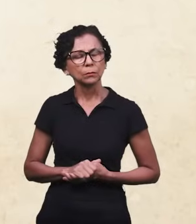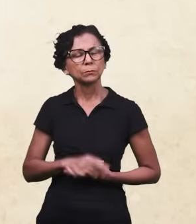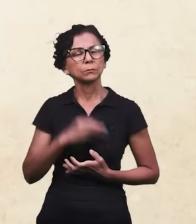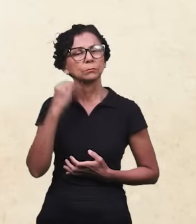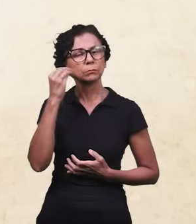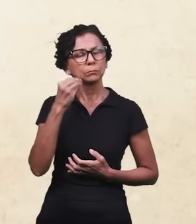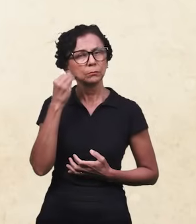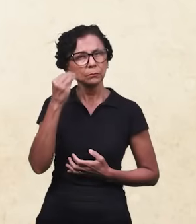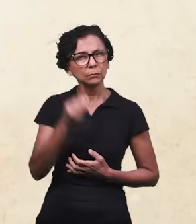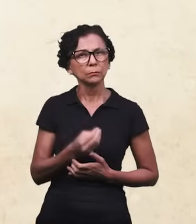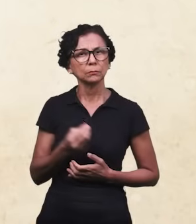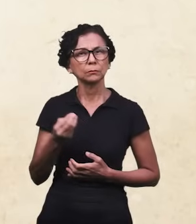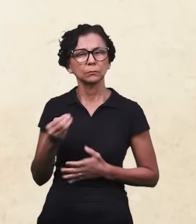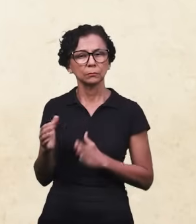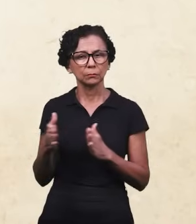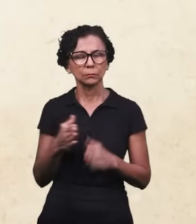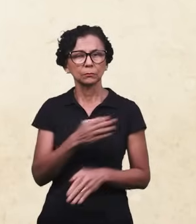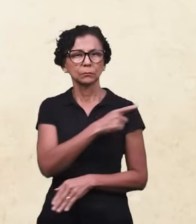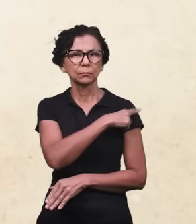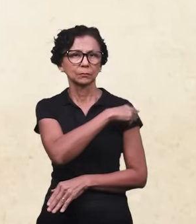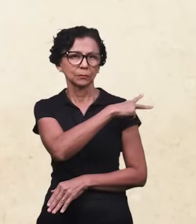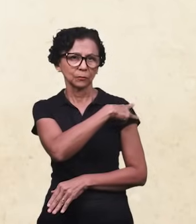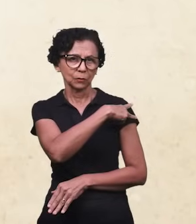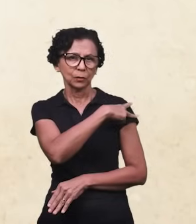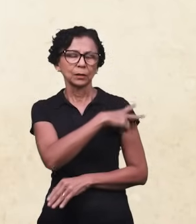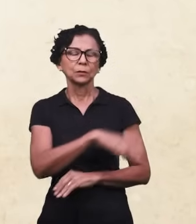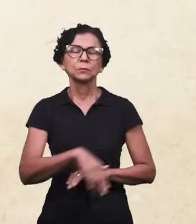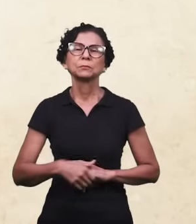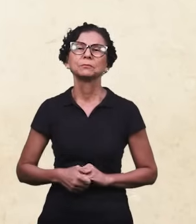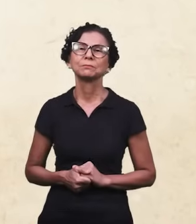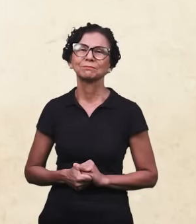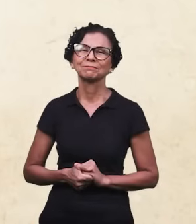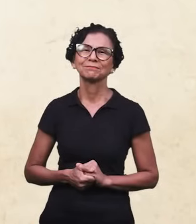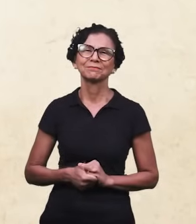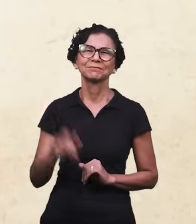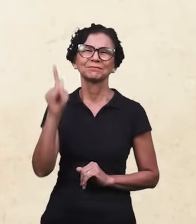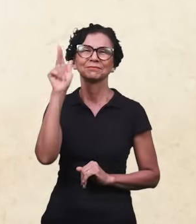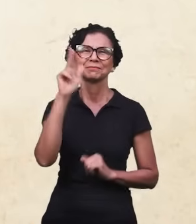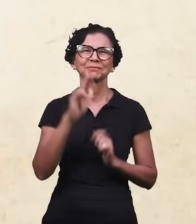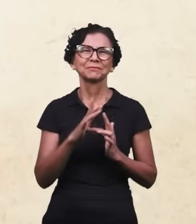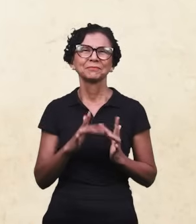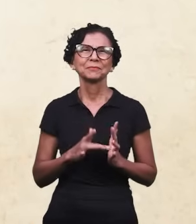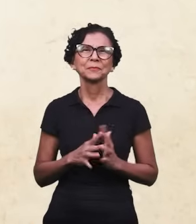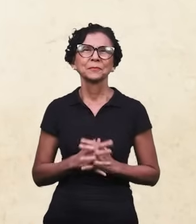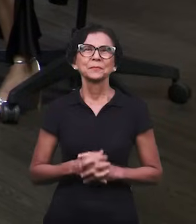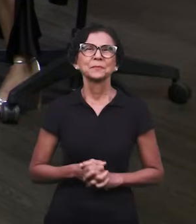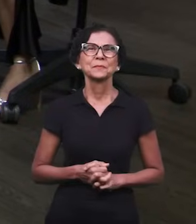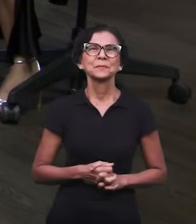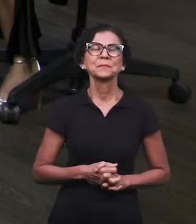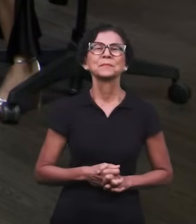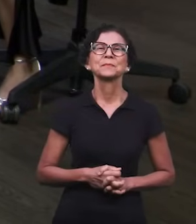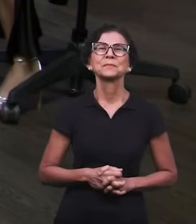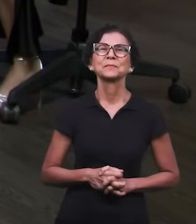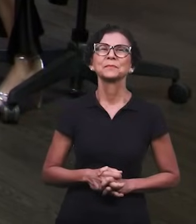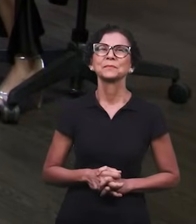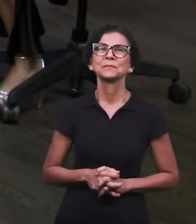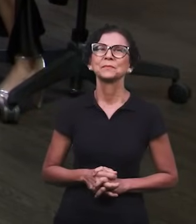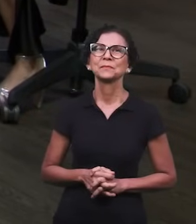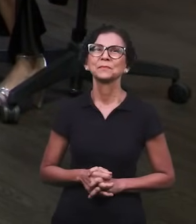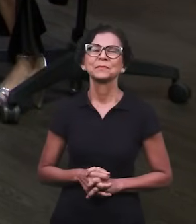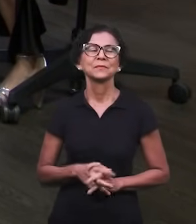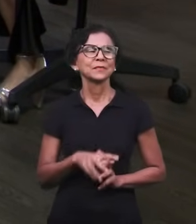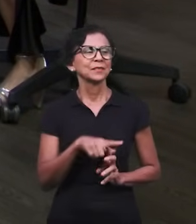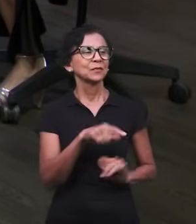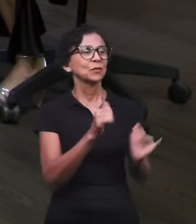essa experiência que eu tive ainda quando eu estudava e que posso acrescentar na vida dos irmãos também. A paz do Senhor. E, Adriano, você era da turma